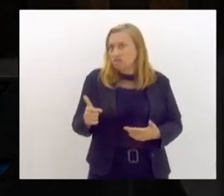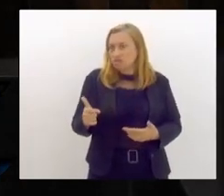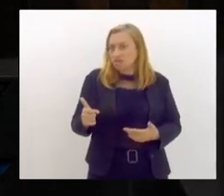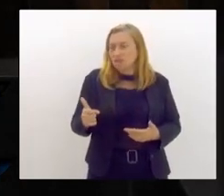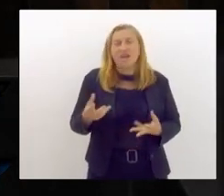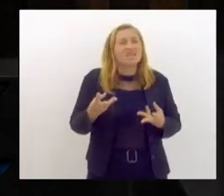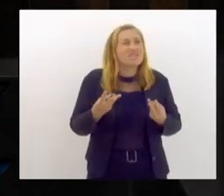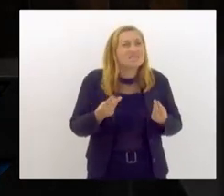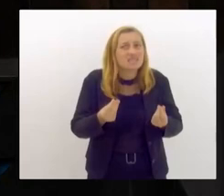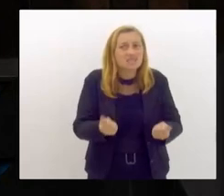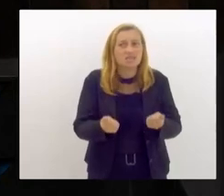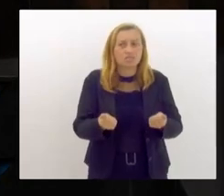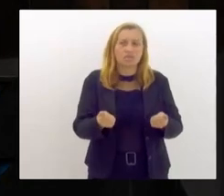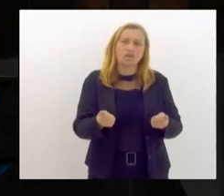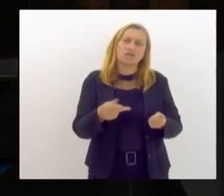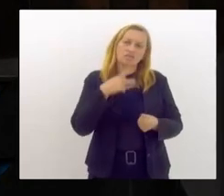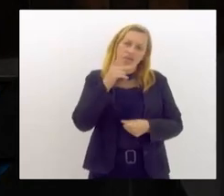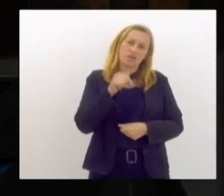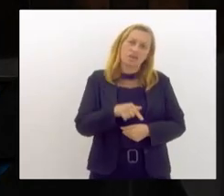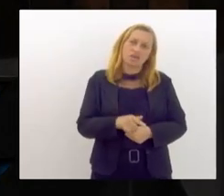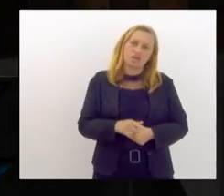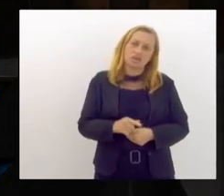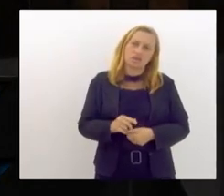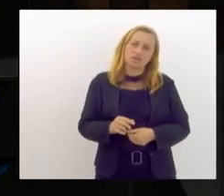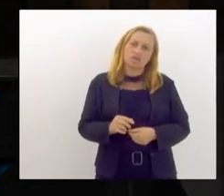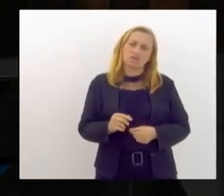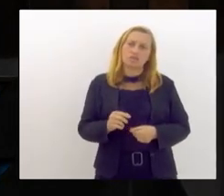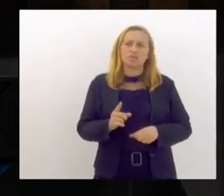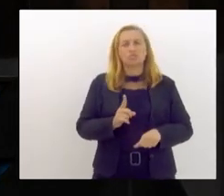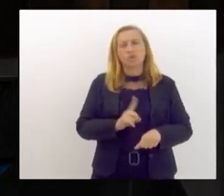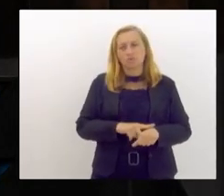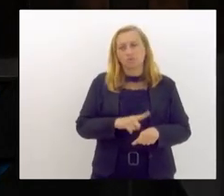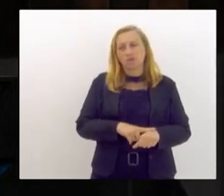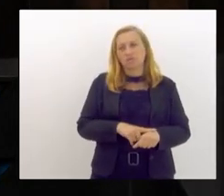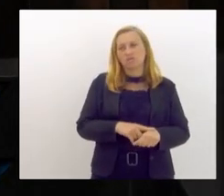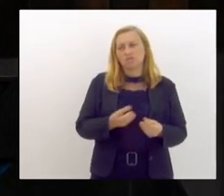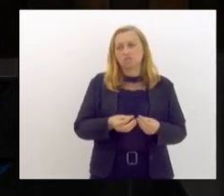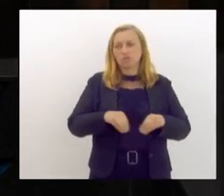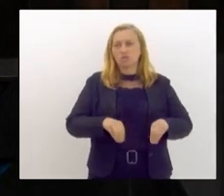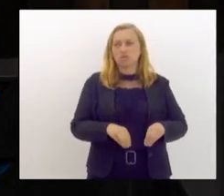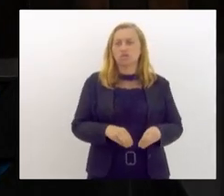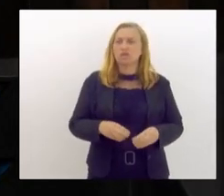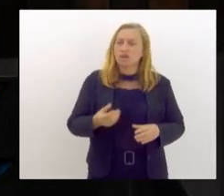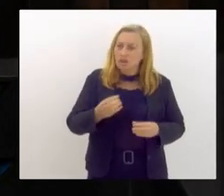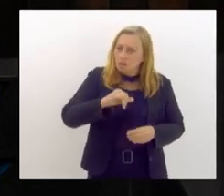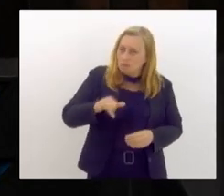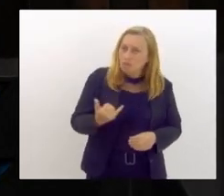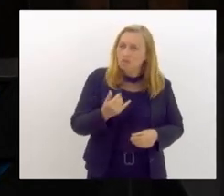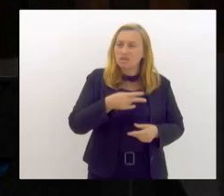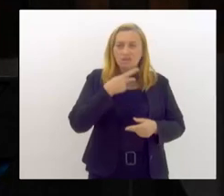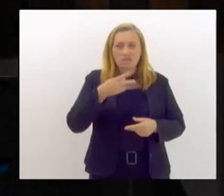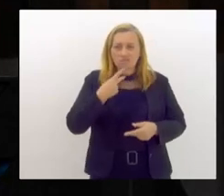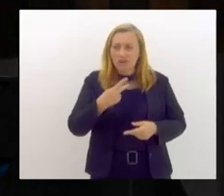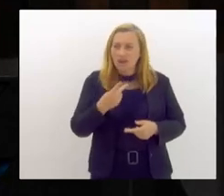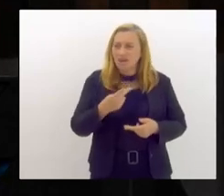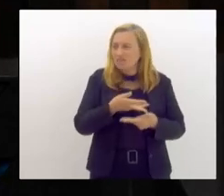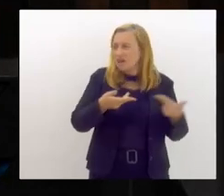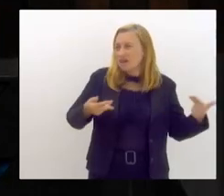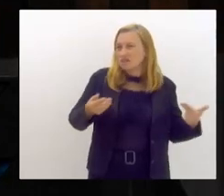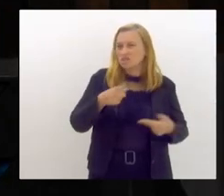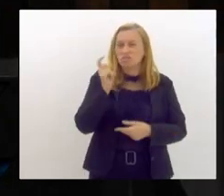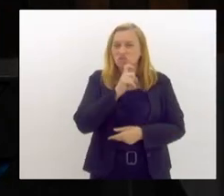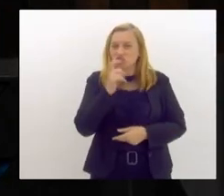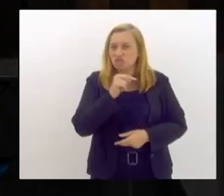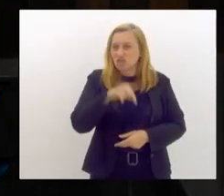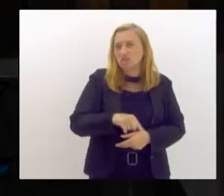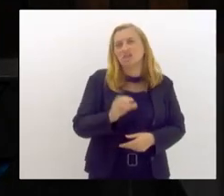a sensibilidade de fazer menção a um ano da tragédia, e aproveitar esse gancho e falar uma série de mentiras aqui,